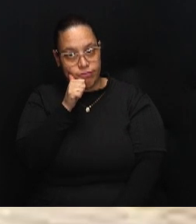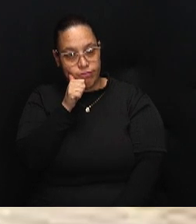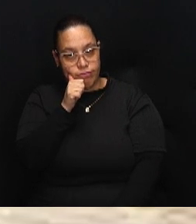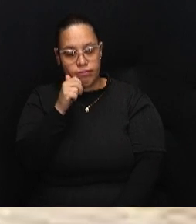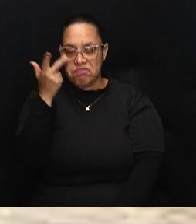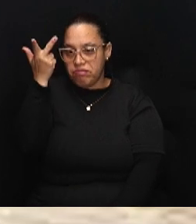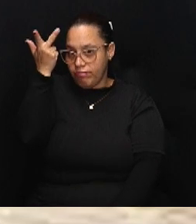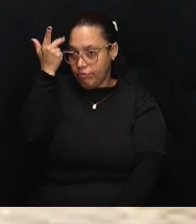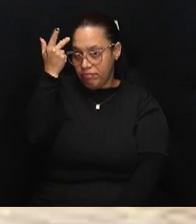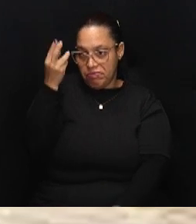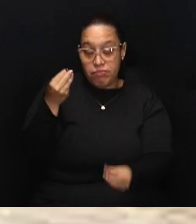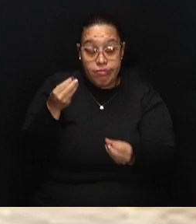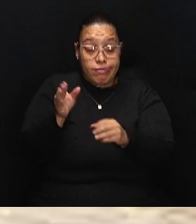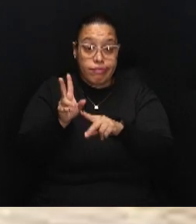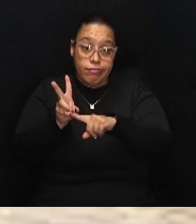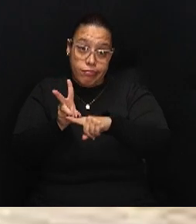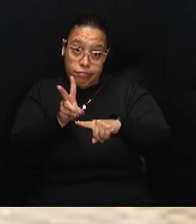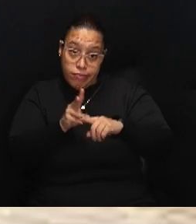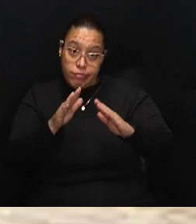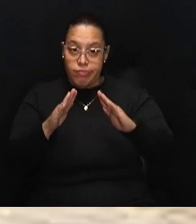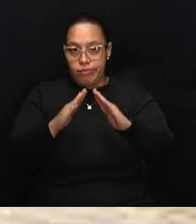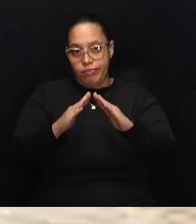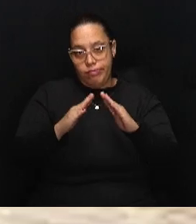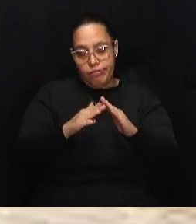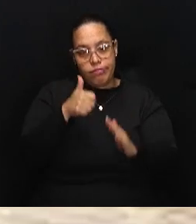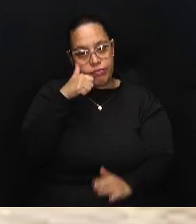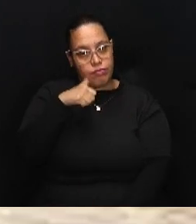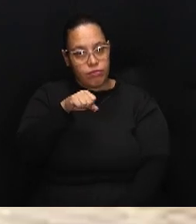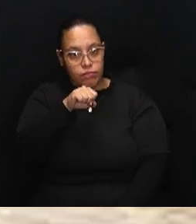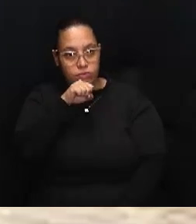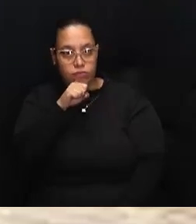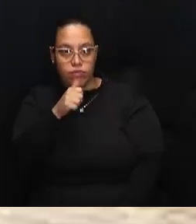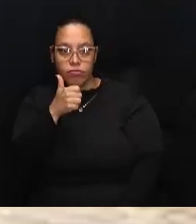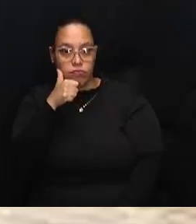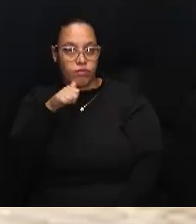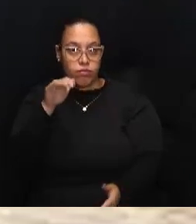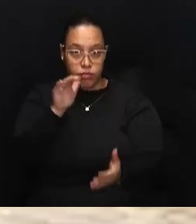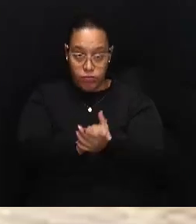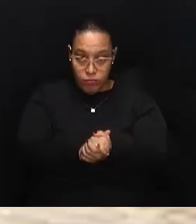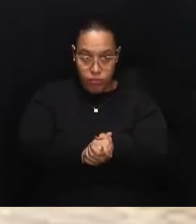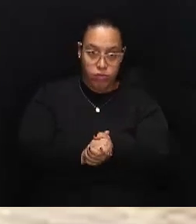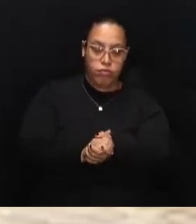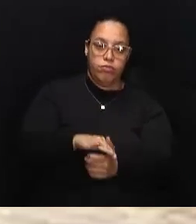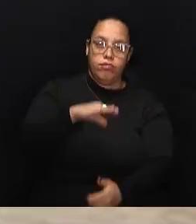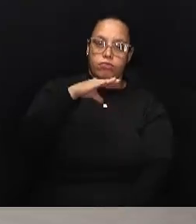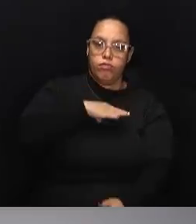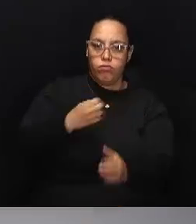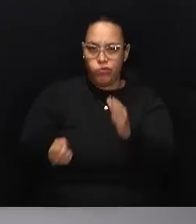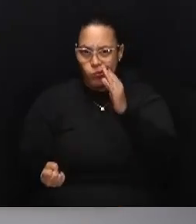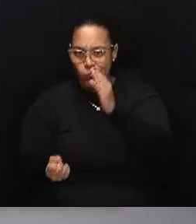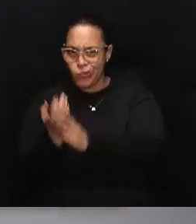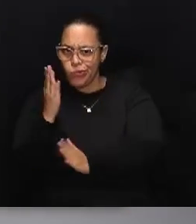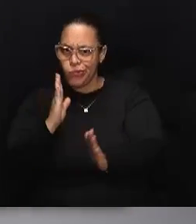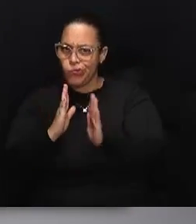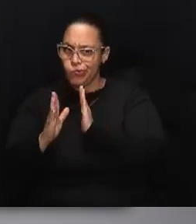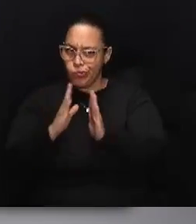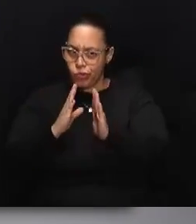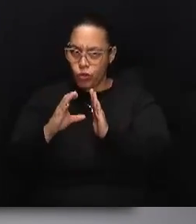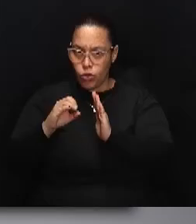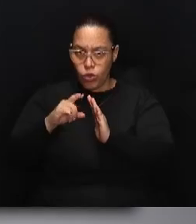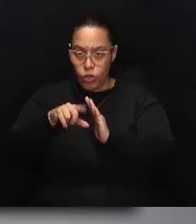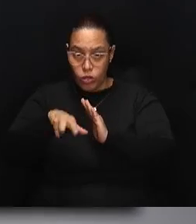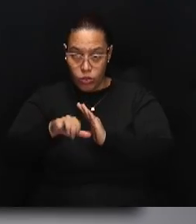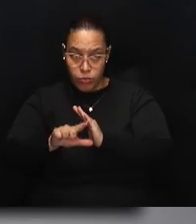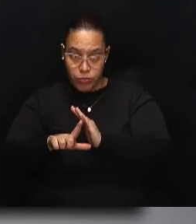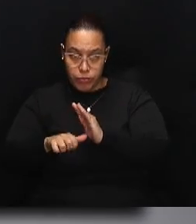mulheres desempenhando papéis tradicionais como cuidadoras do lar, mães e esposas. De uma cidade que